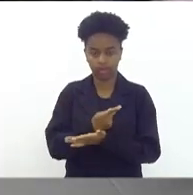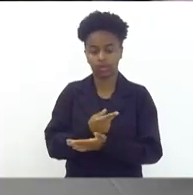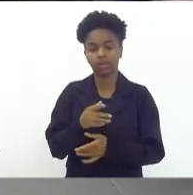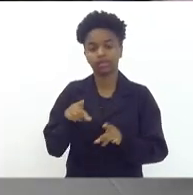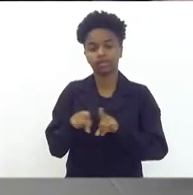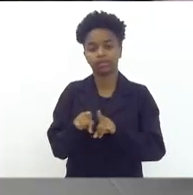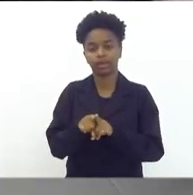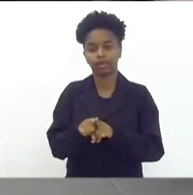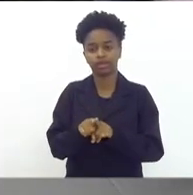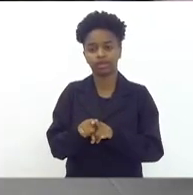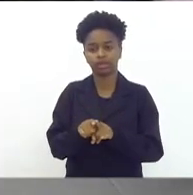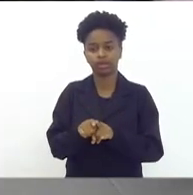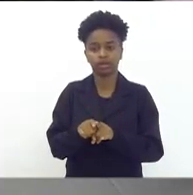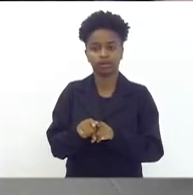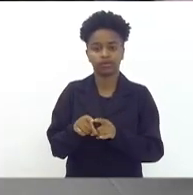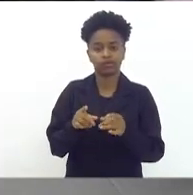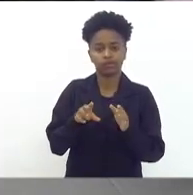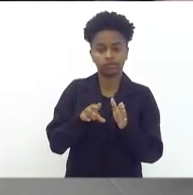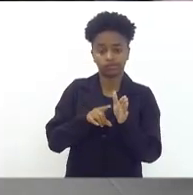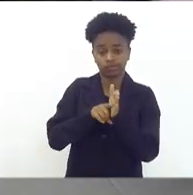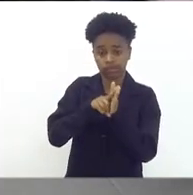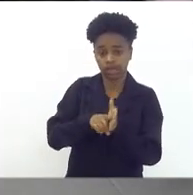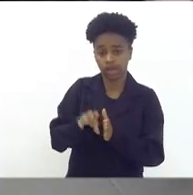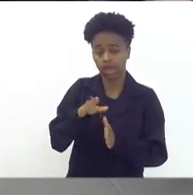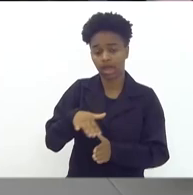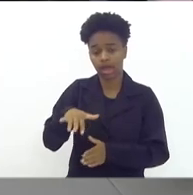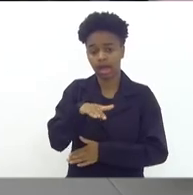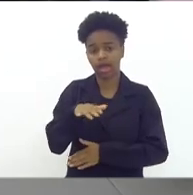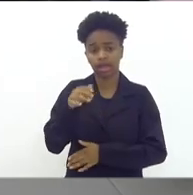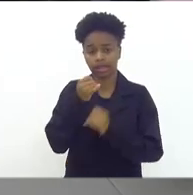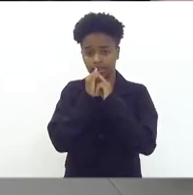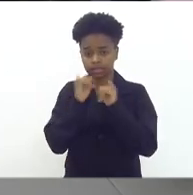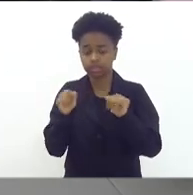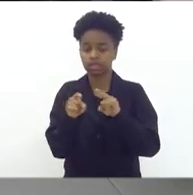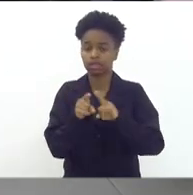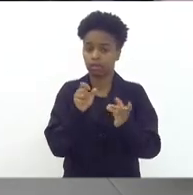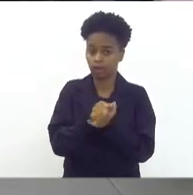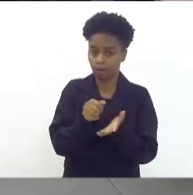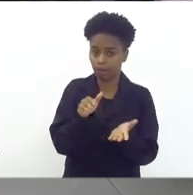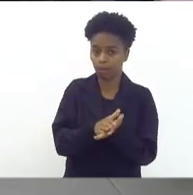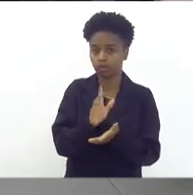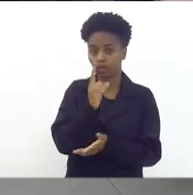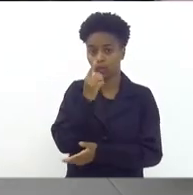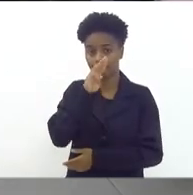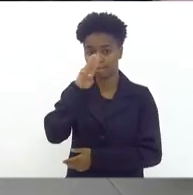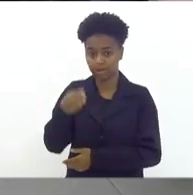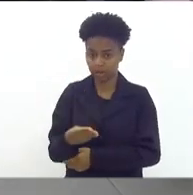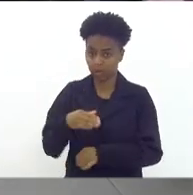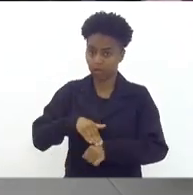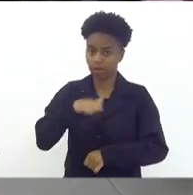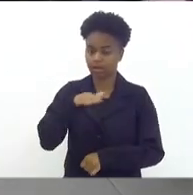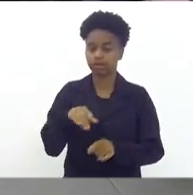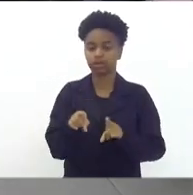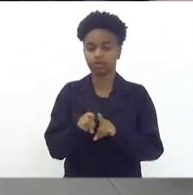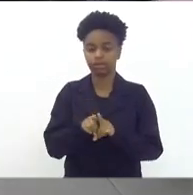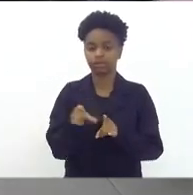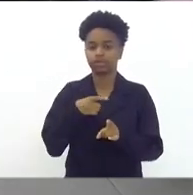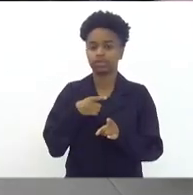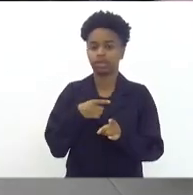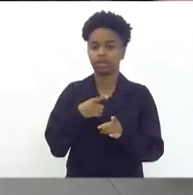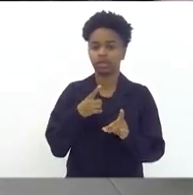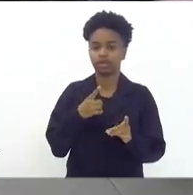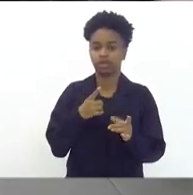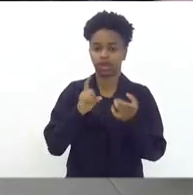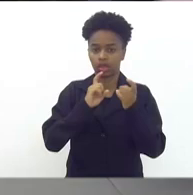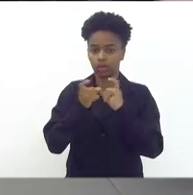energia mais de 1 milhão e multas é inclusive nós tivemos uma Auditoria do TSE com relação à